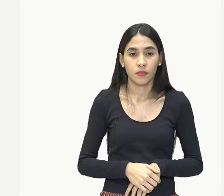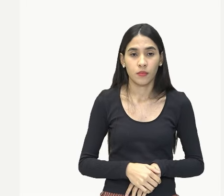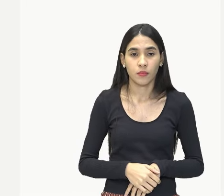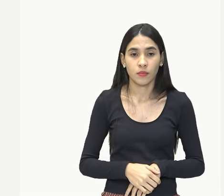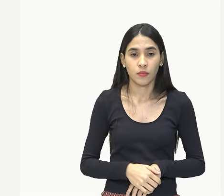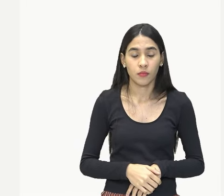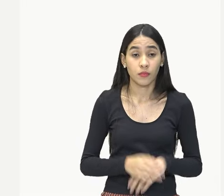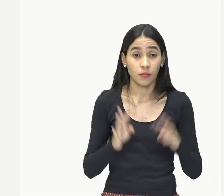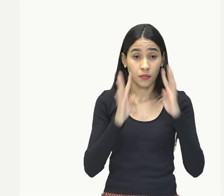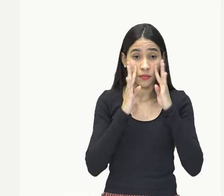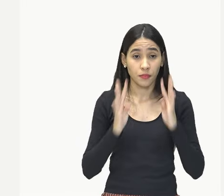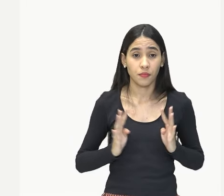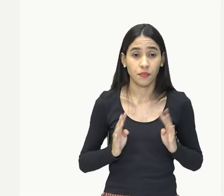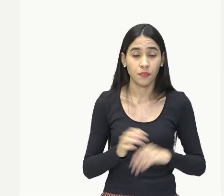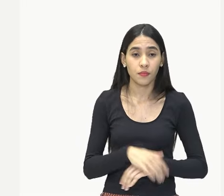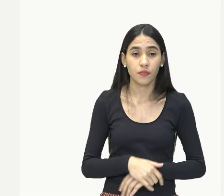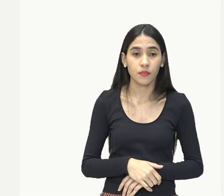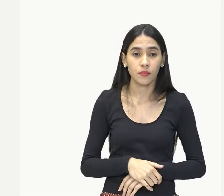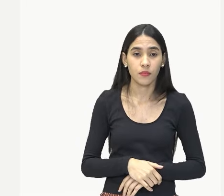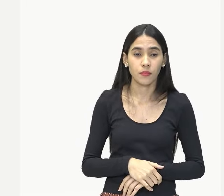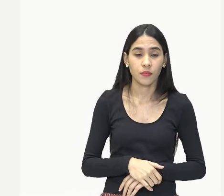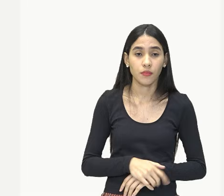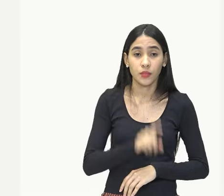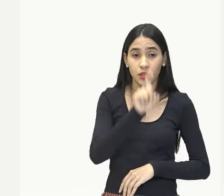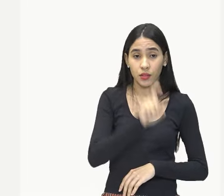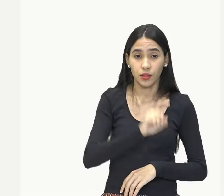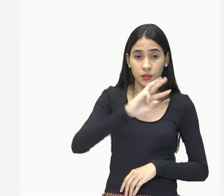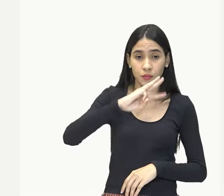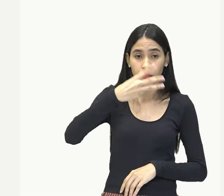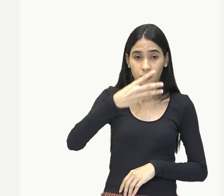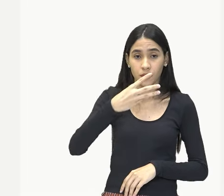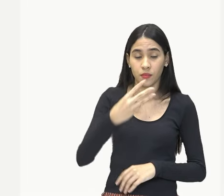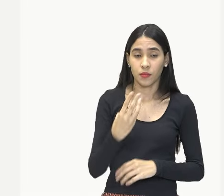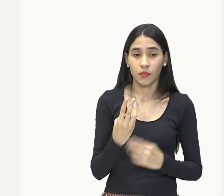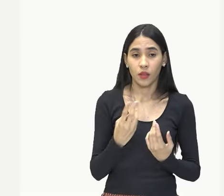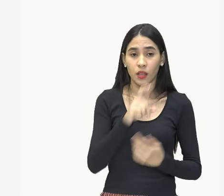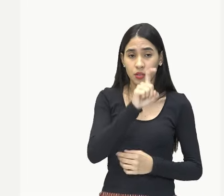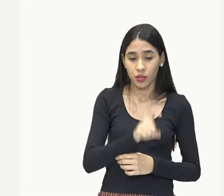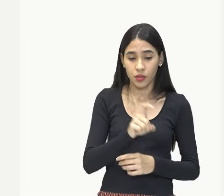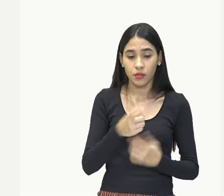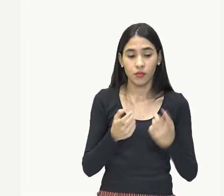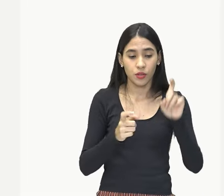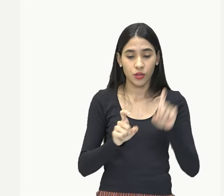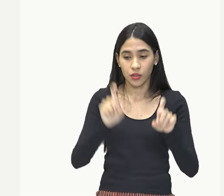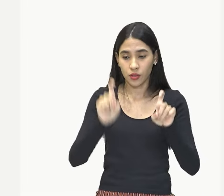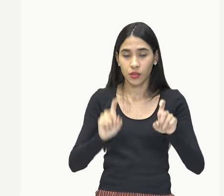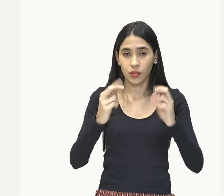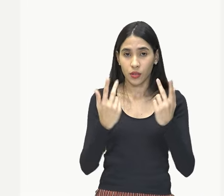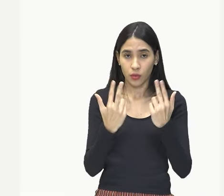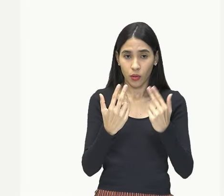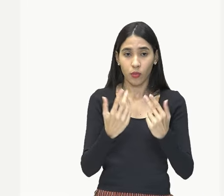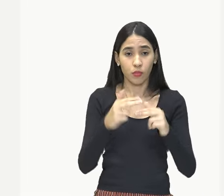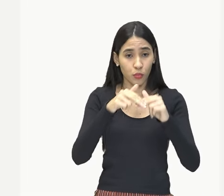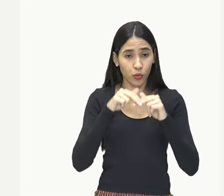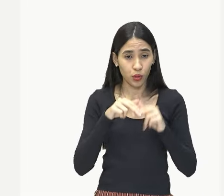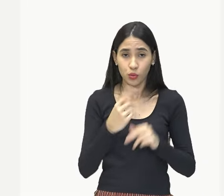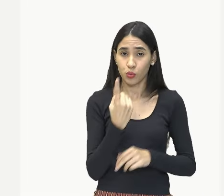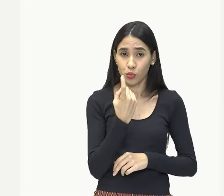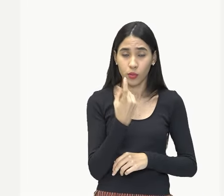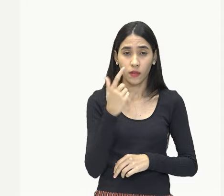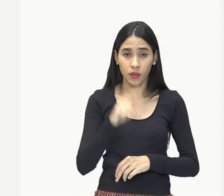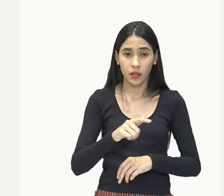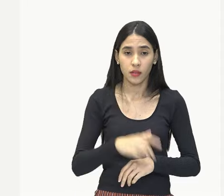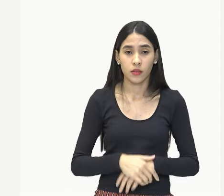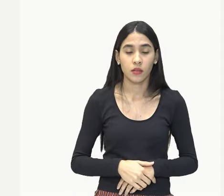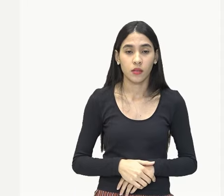Então, observa que o x é igual ao x. Por isso que eu só repeti uma vez.